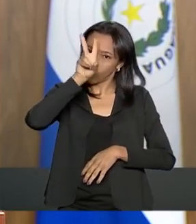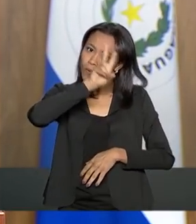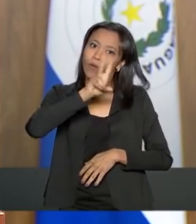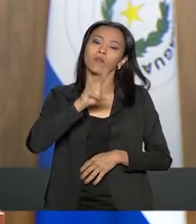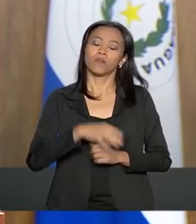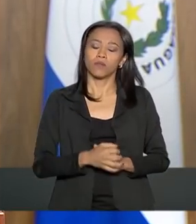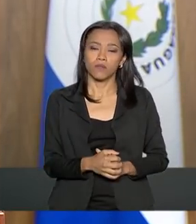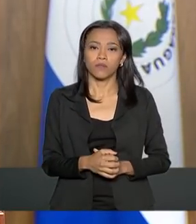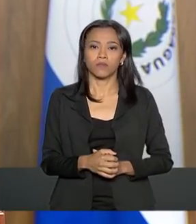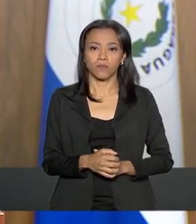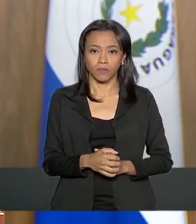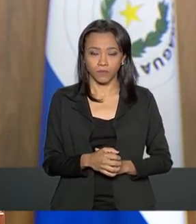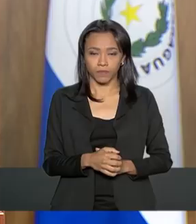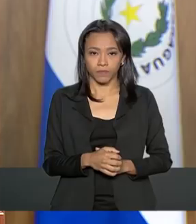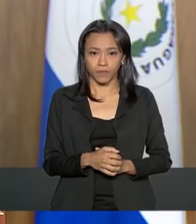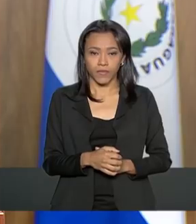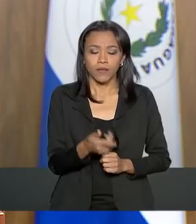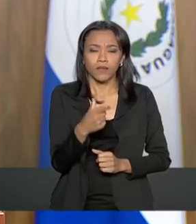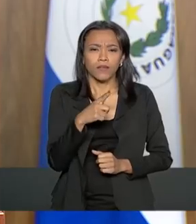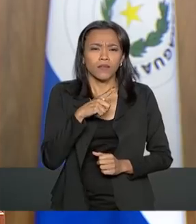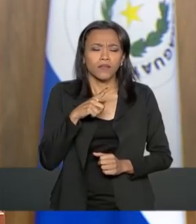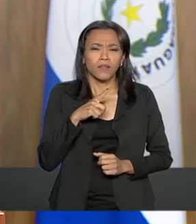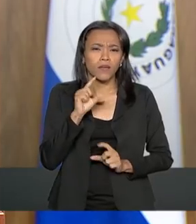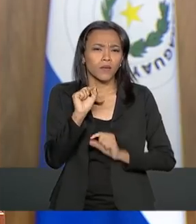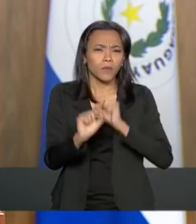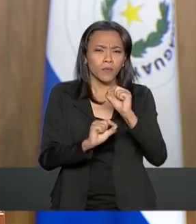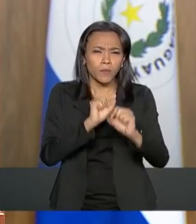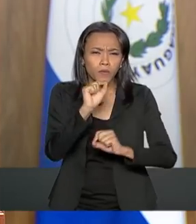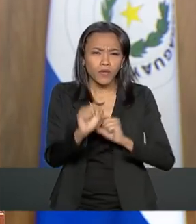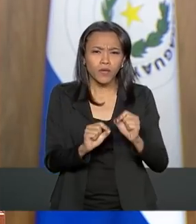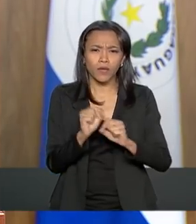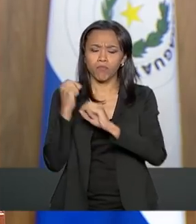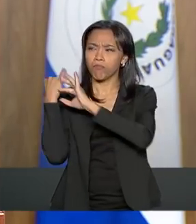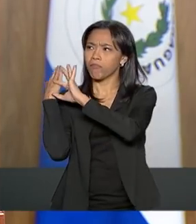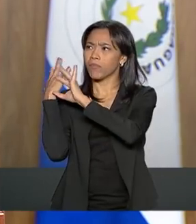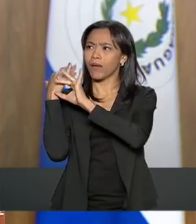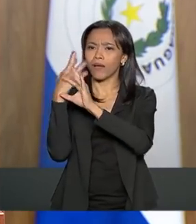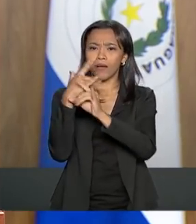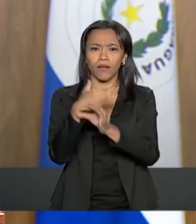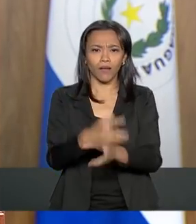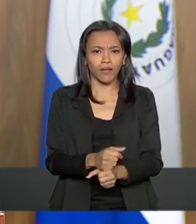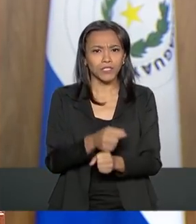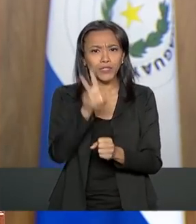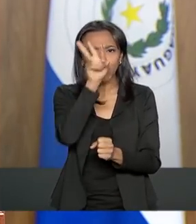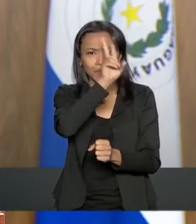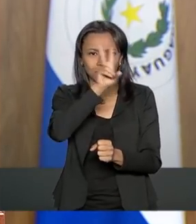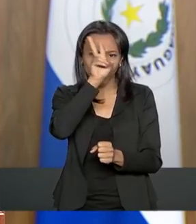Tiene una enorme historia de... que tem uma grande trajetória histórica,